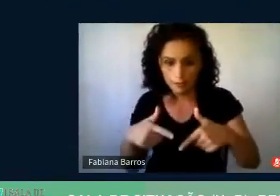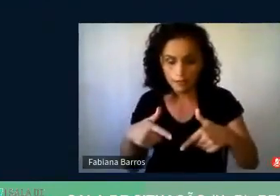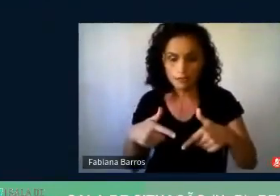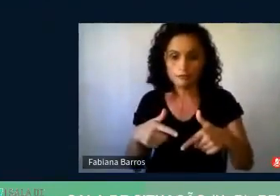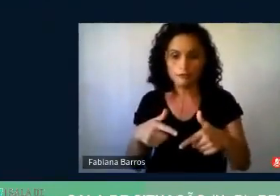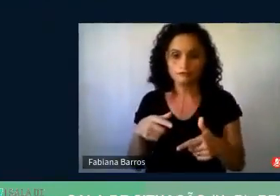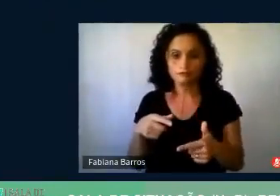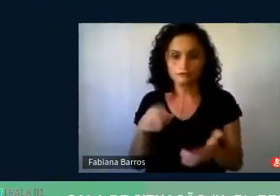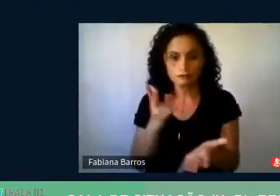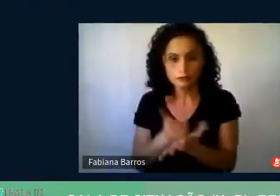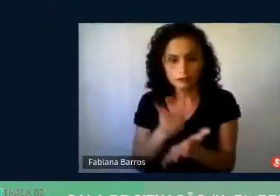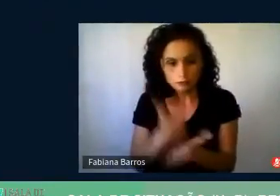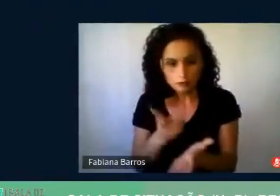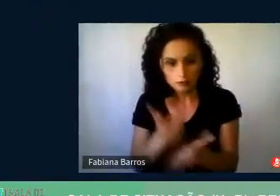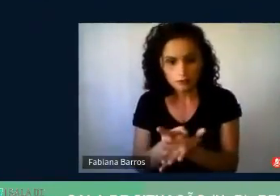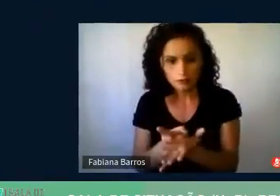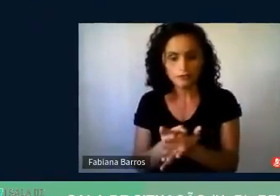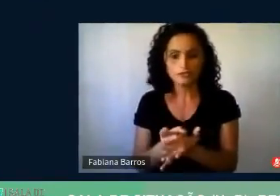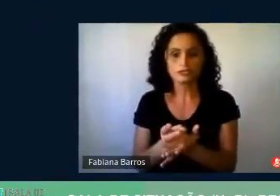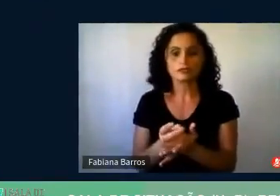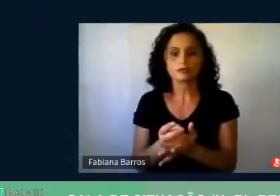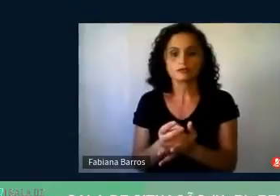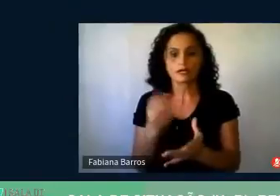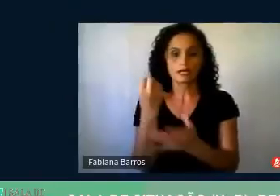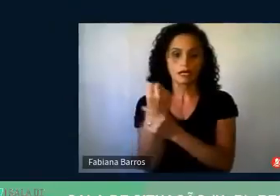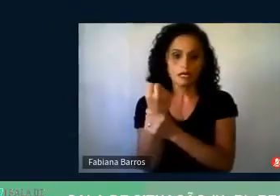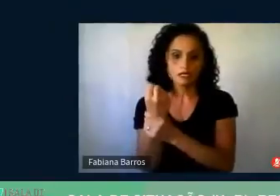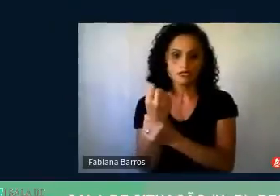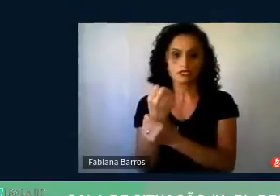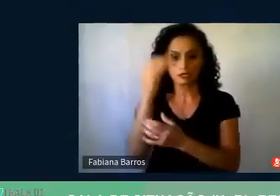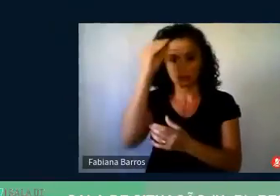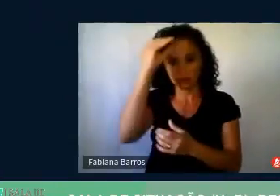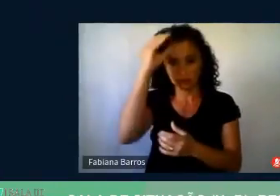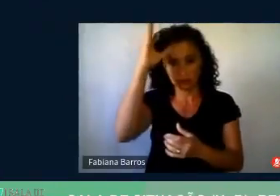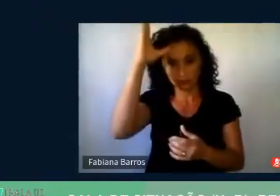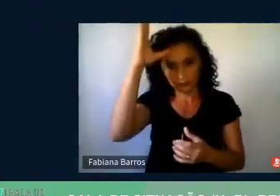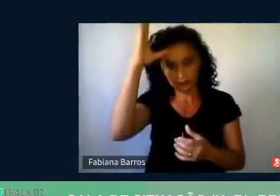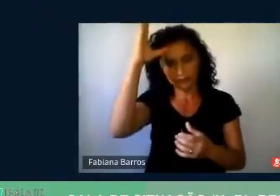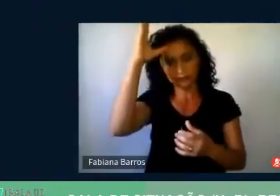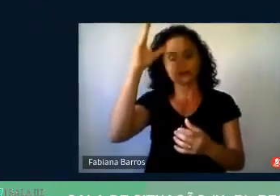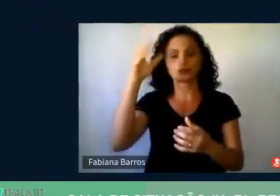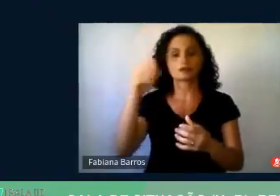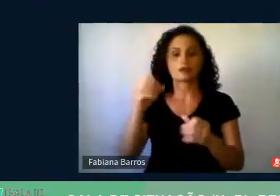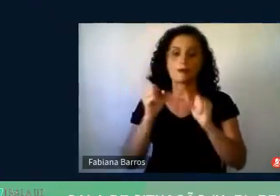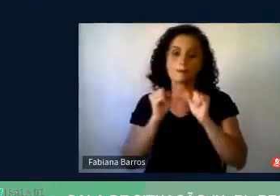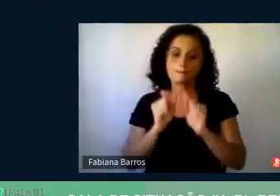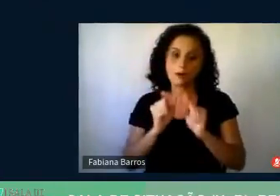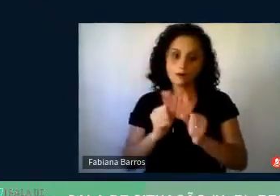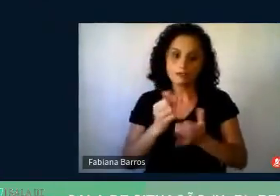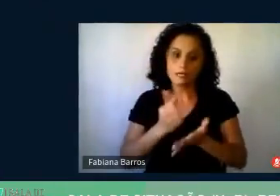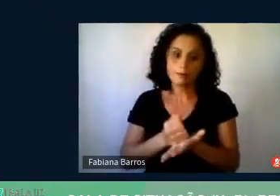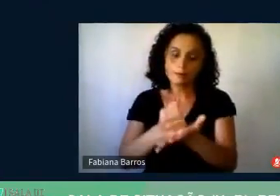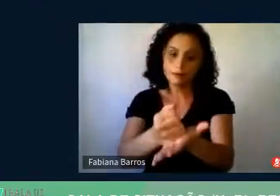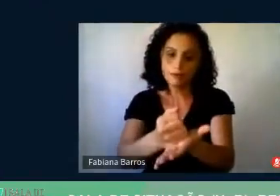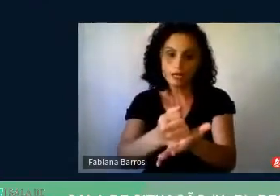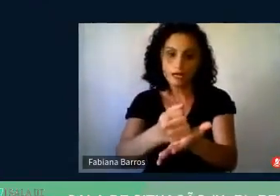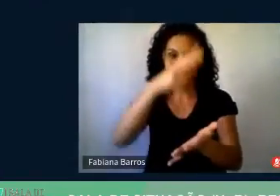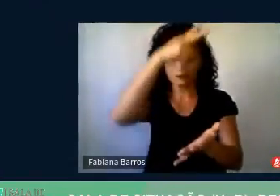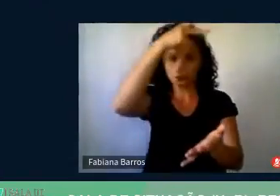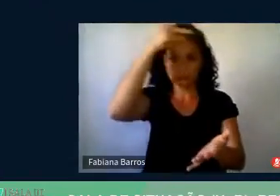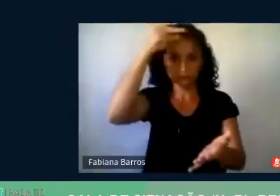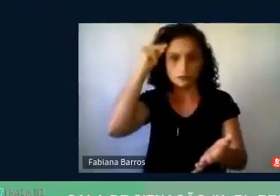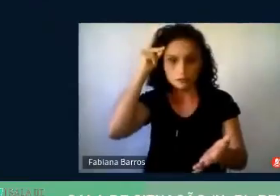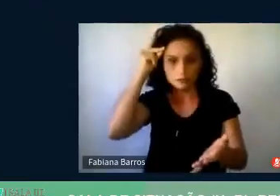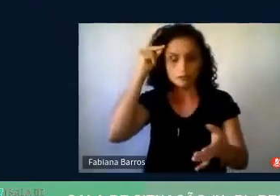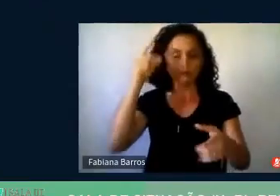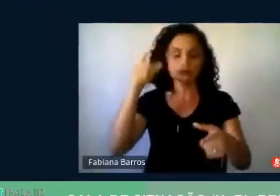extensão, é garantir que esse conhecimento que tem desenvolvido na universidade possa chegar rapidamente lá na ponta, naqueles municípios que têm mais dificuldade. A